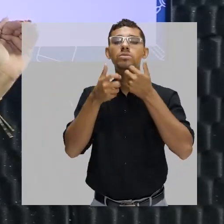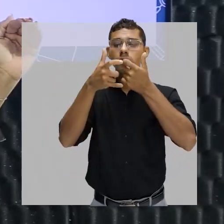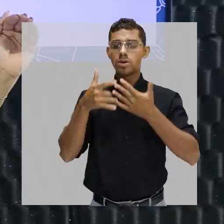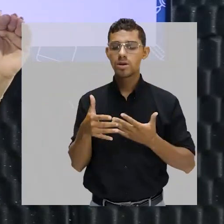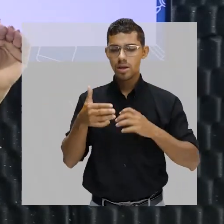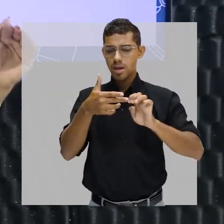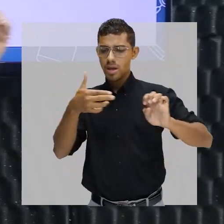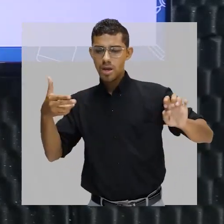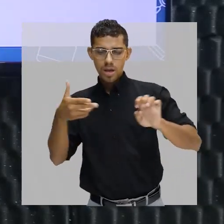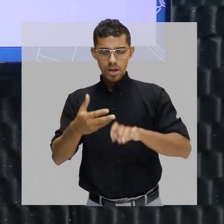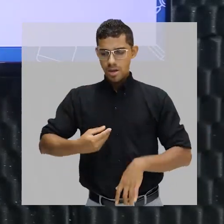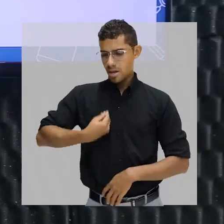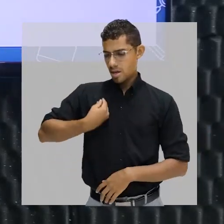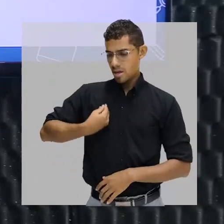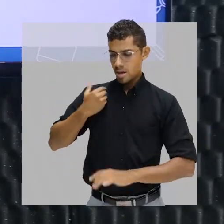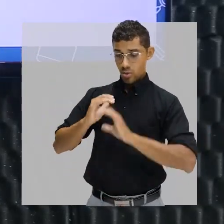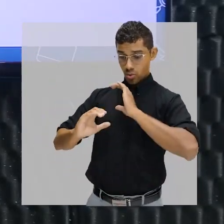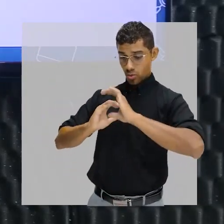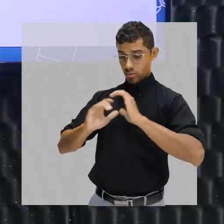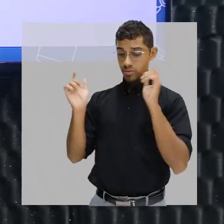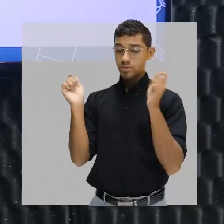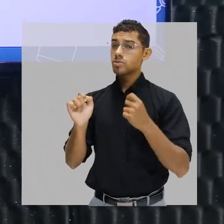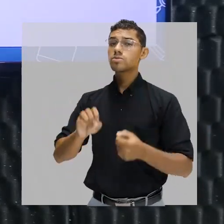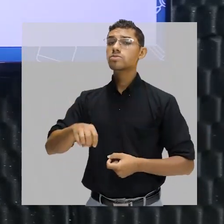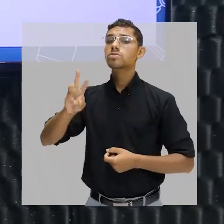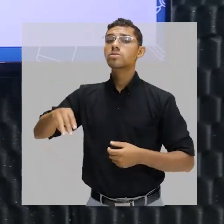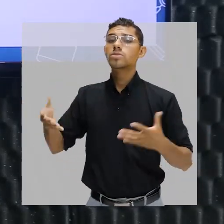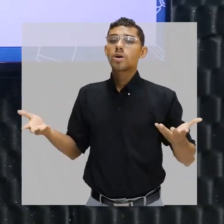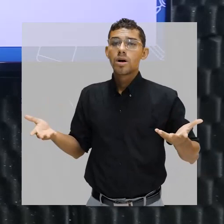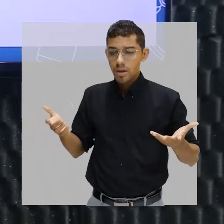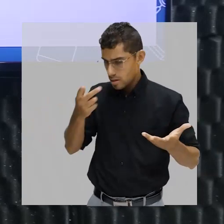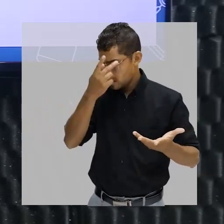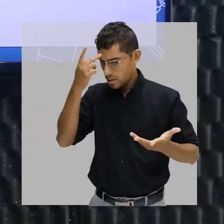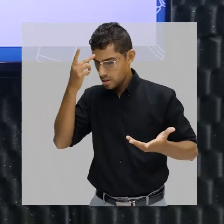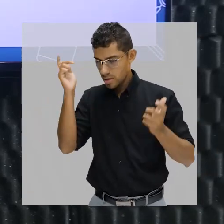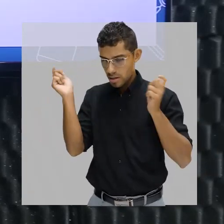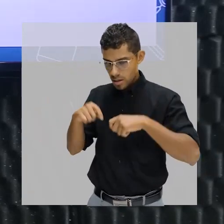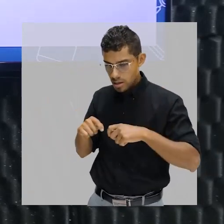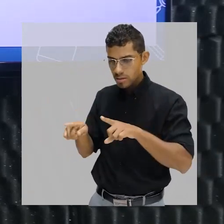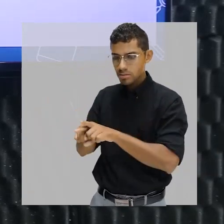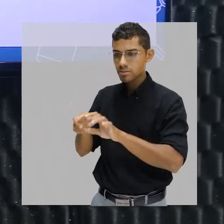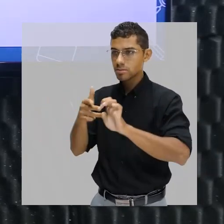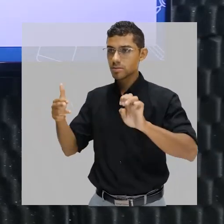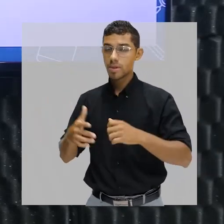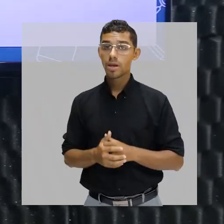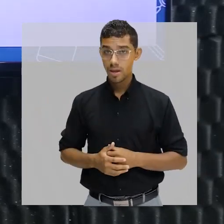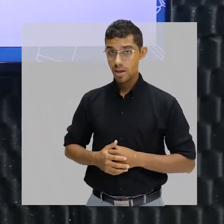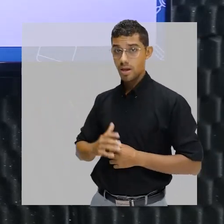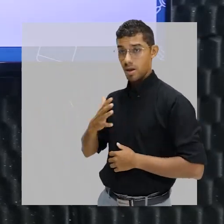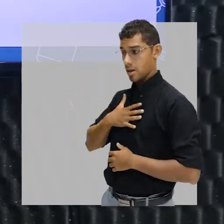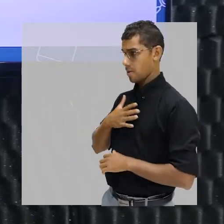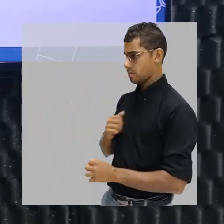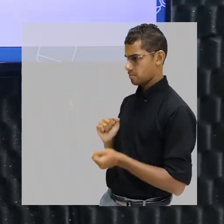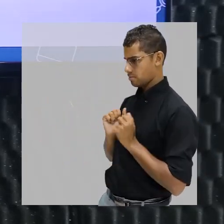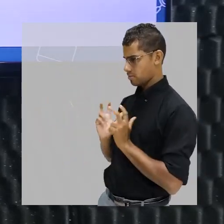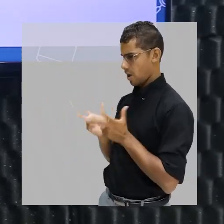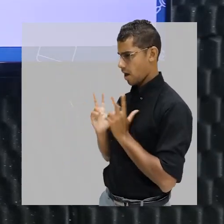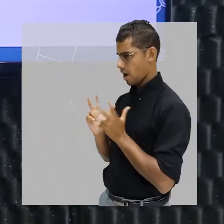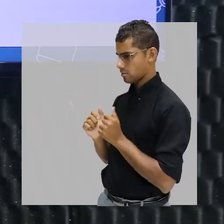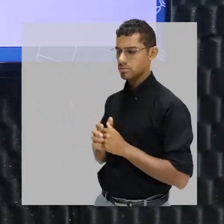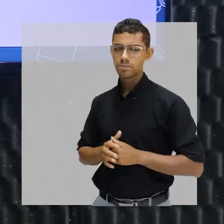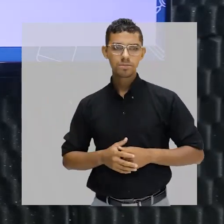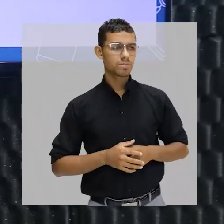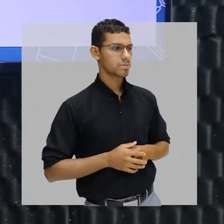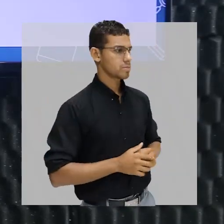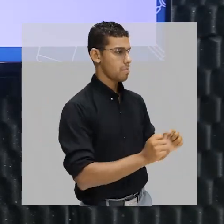aos elementos presentes na comunicação. Quem são os elementos da comunicação? Quem fala é o emissor, quem recebe a mensagem,